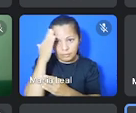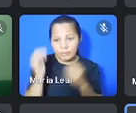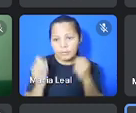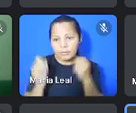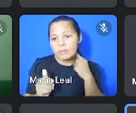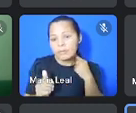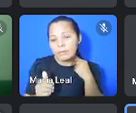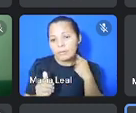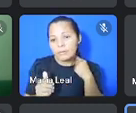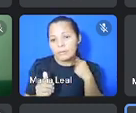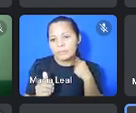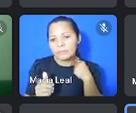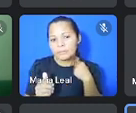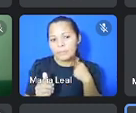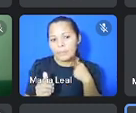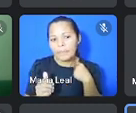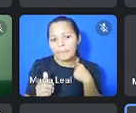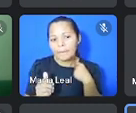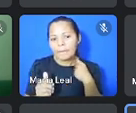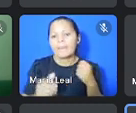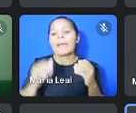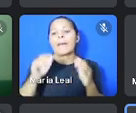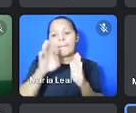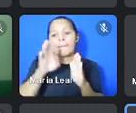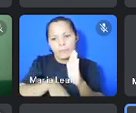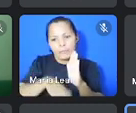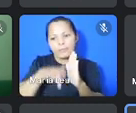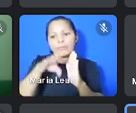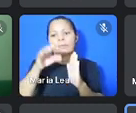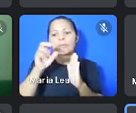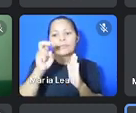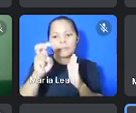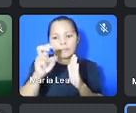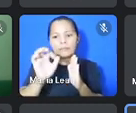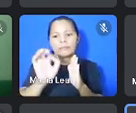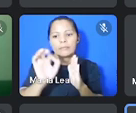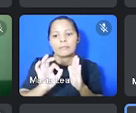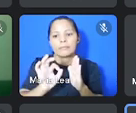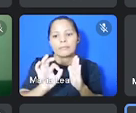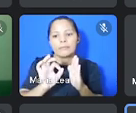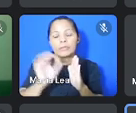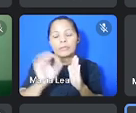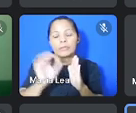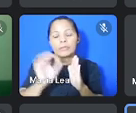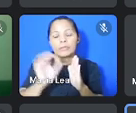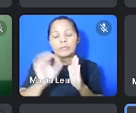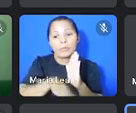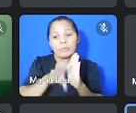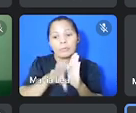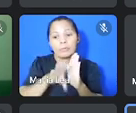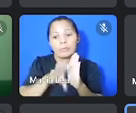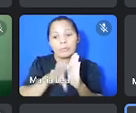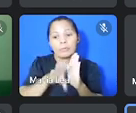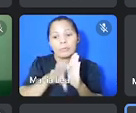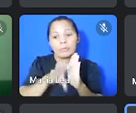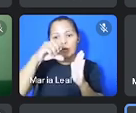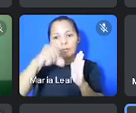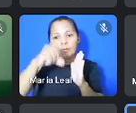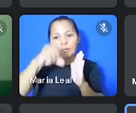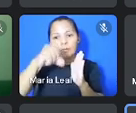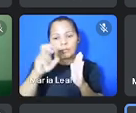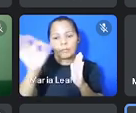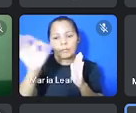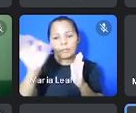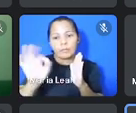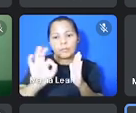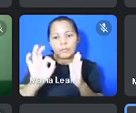Só que à medida que ele vai me dando mais descontos, eu vou elevando esse 95%